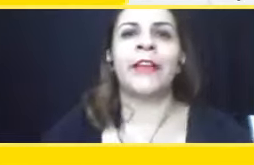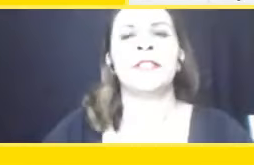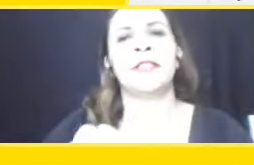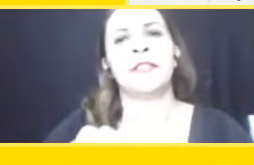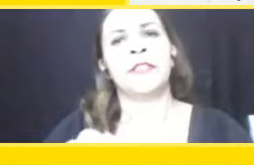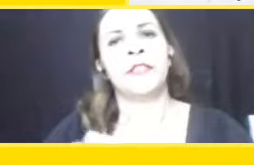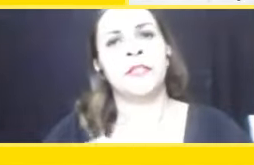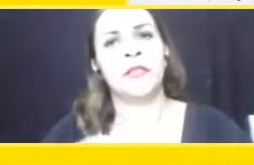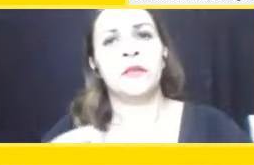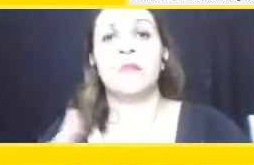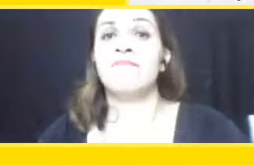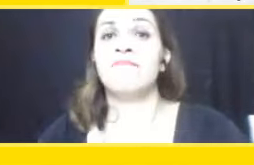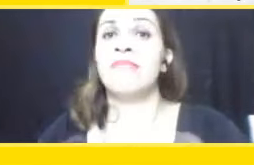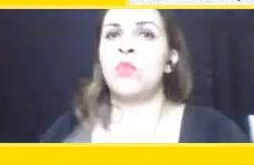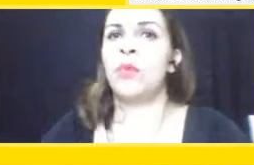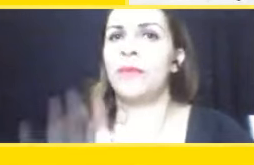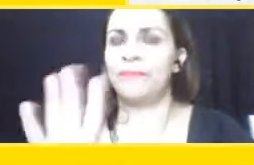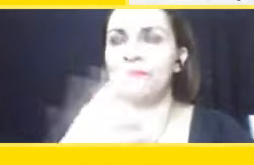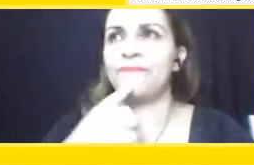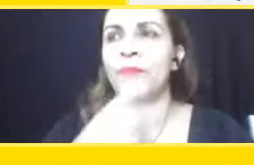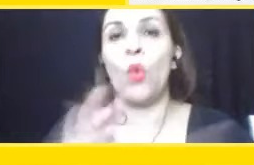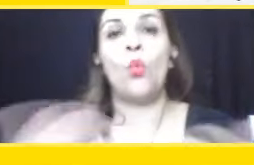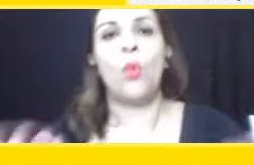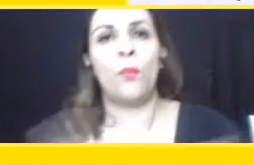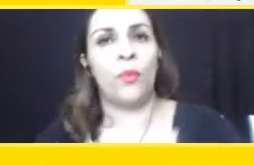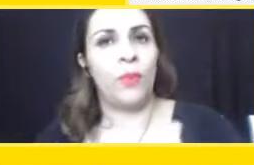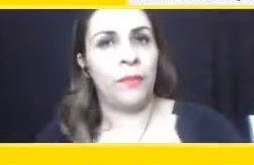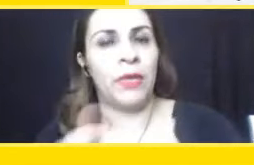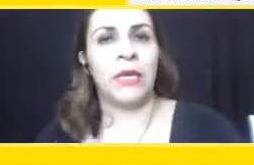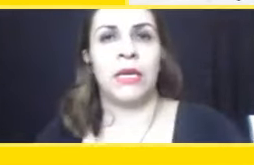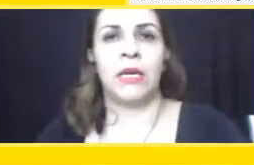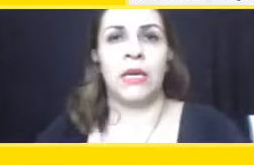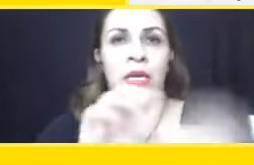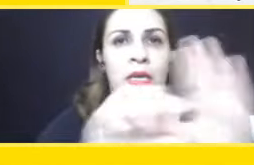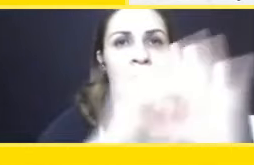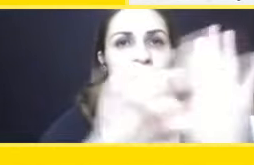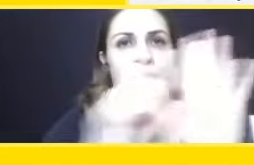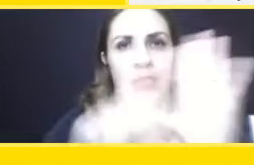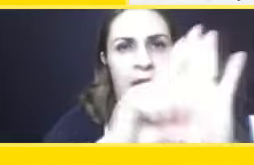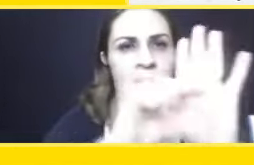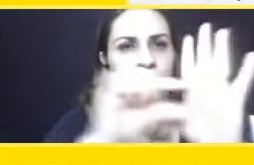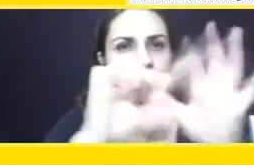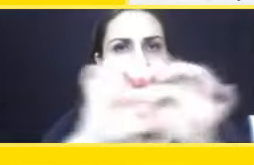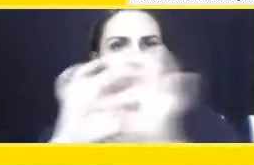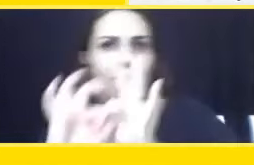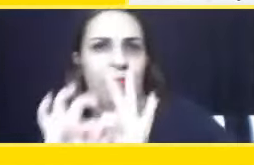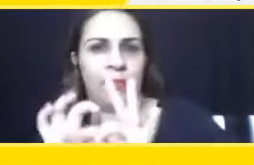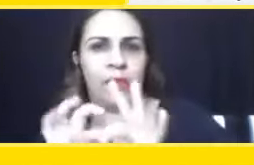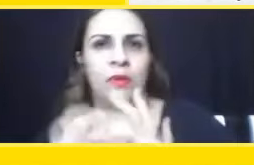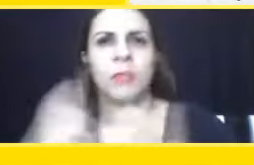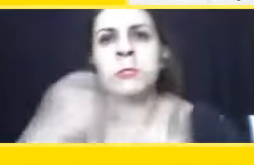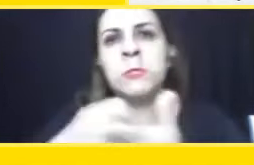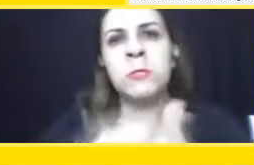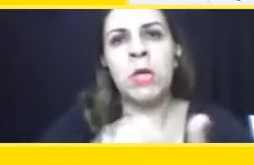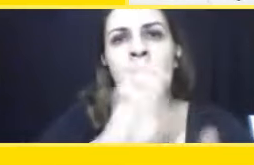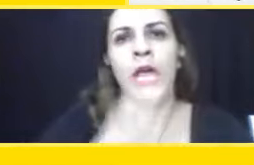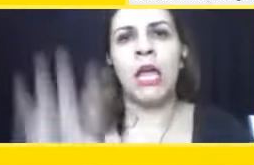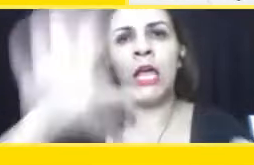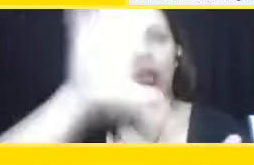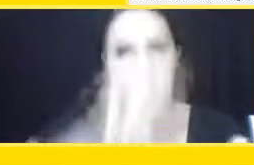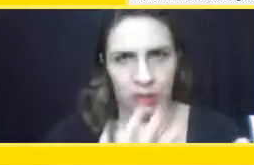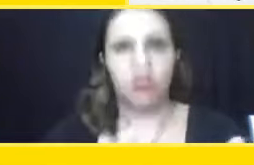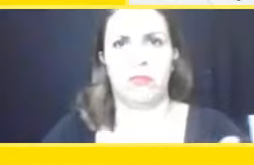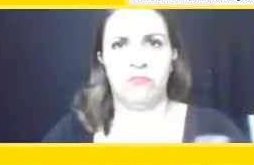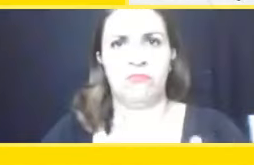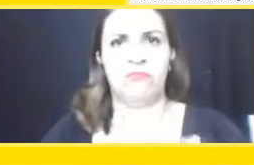mas teve um problema. Qual foi o problema? É que a emenda constitucional 103, ela obrigava que os estados fizessem e